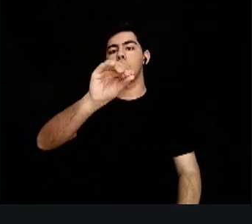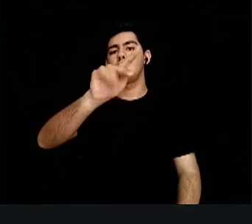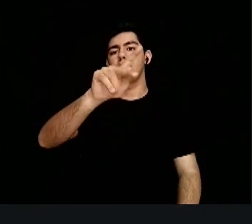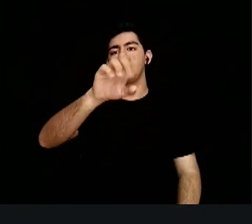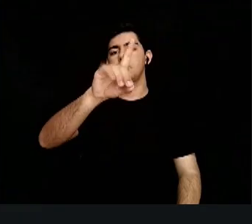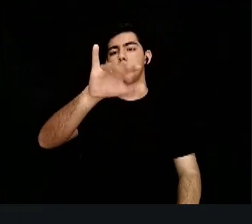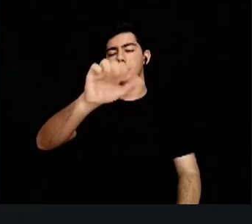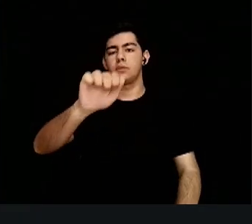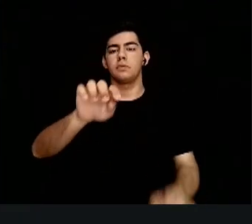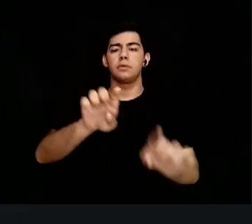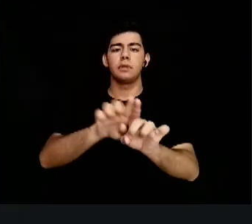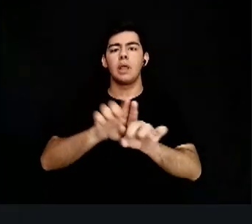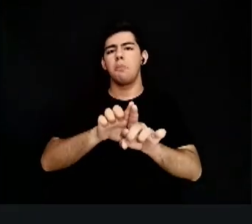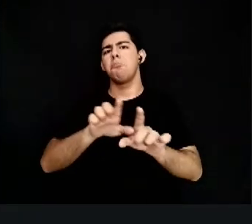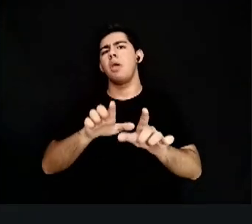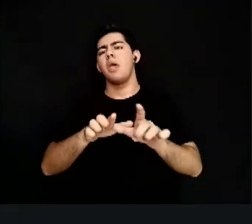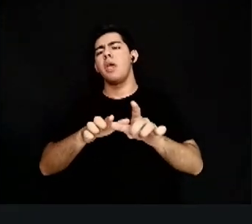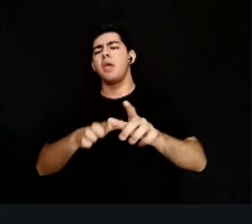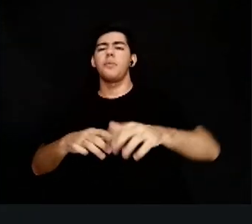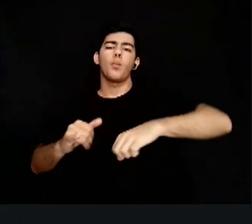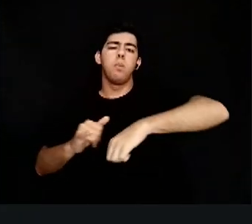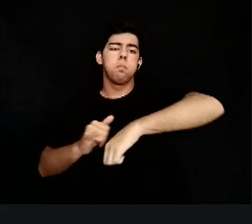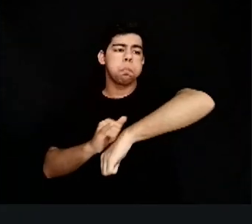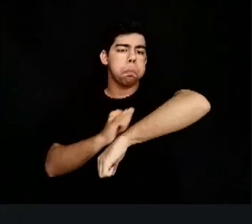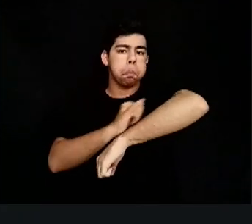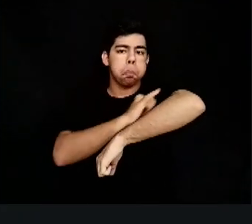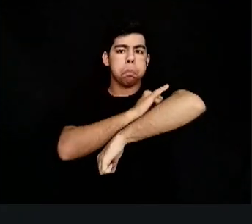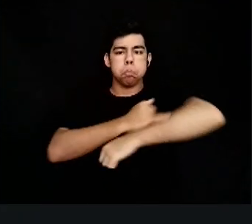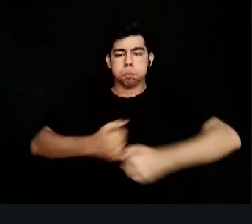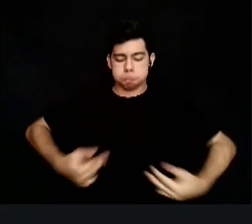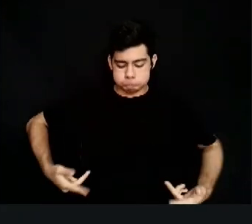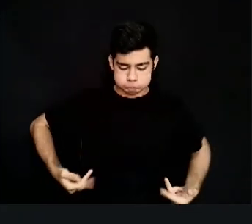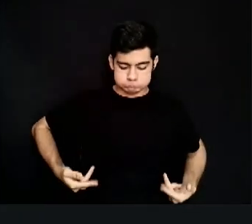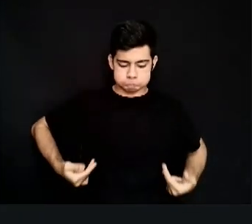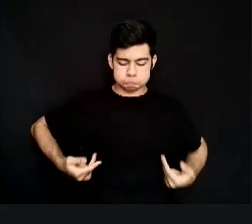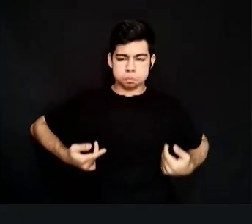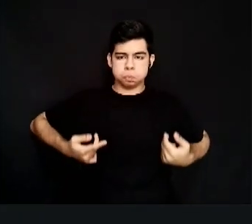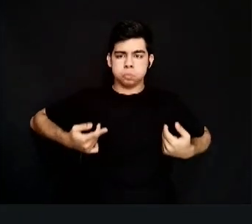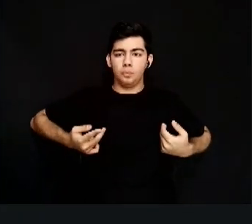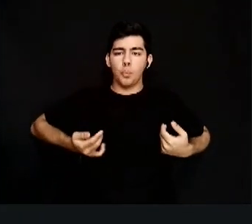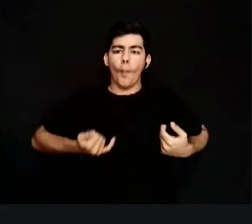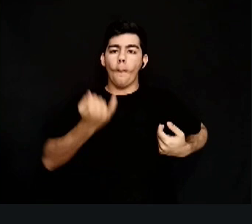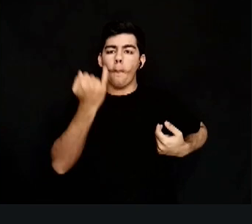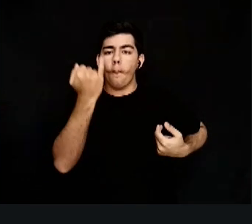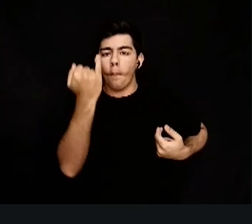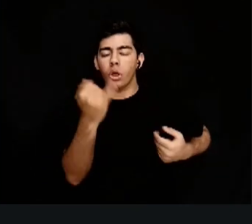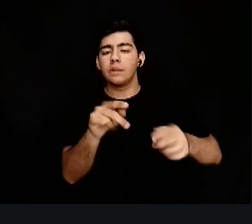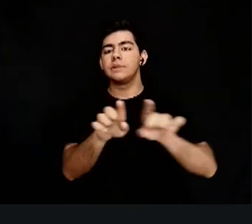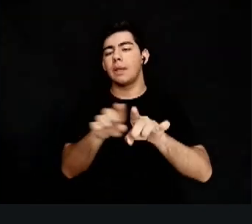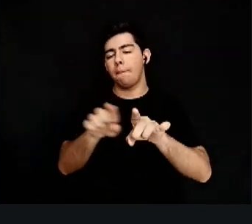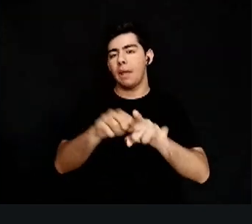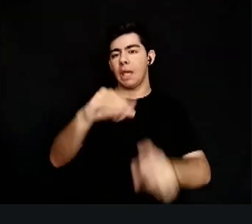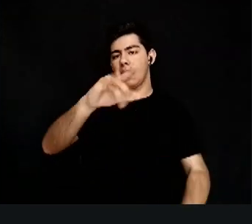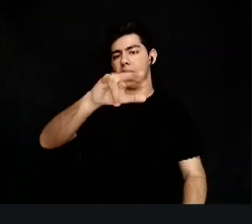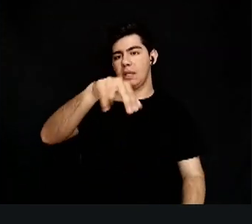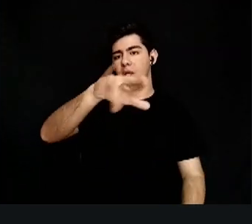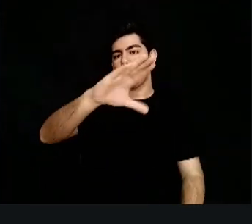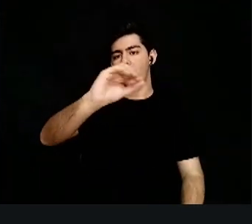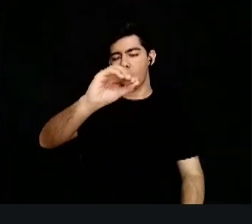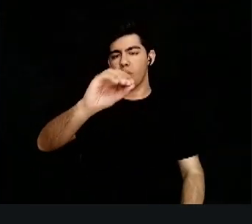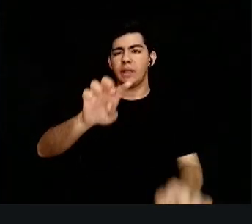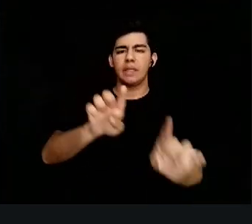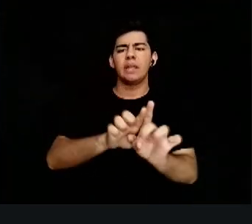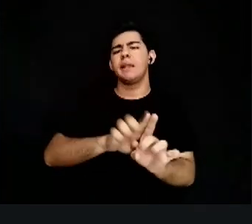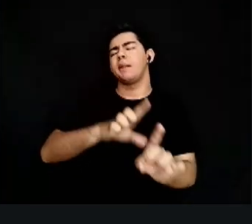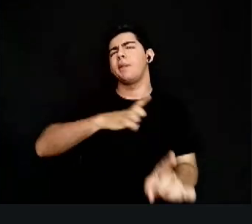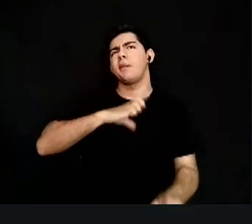podem ser cirurgia bariátrica, né, pacientes obesos, pacientes acamados, pacientes clínicos, né,